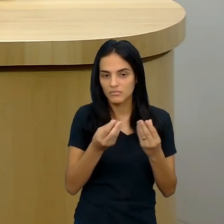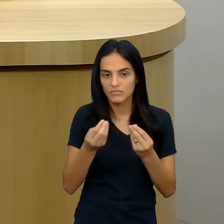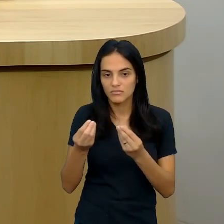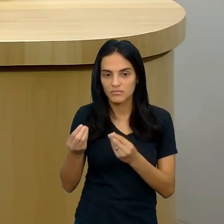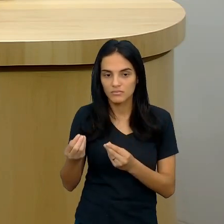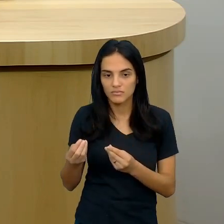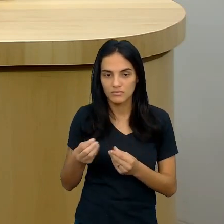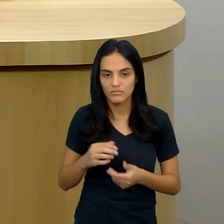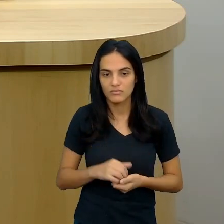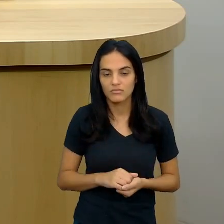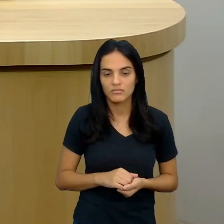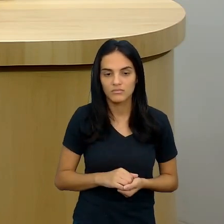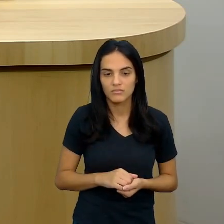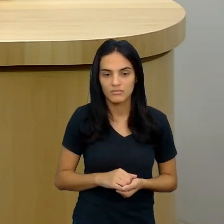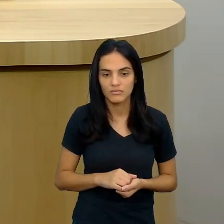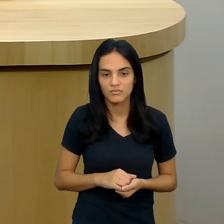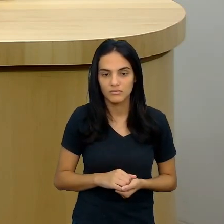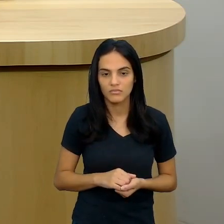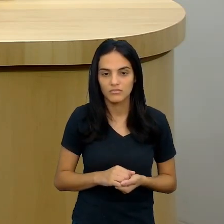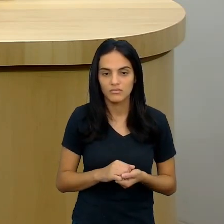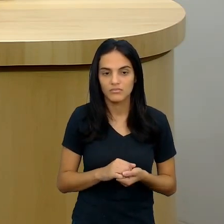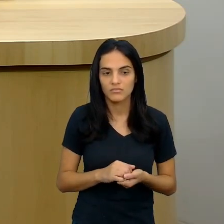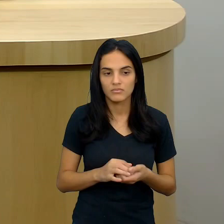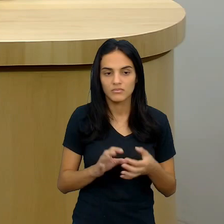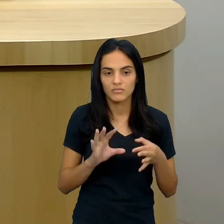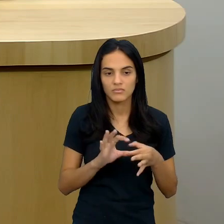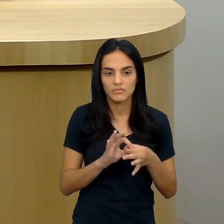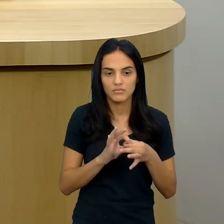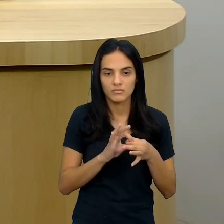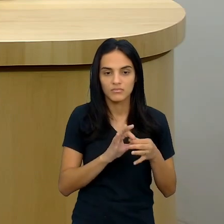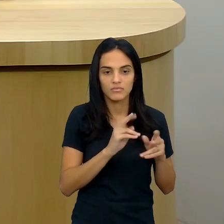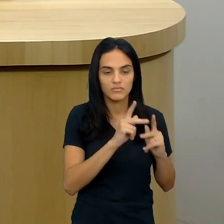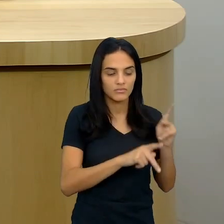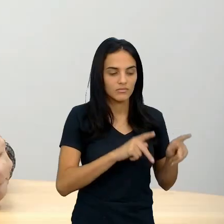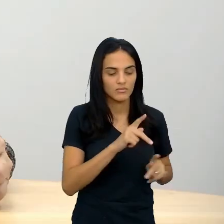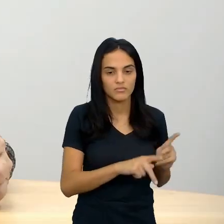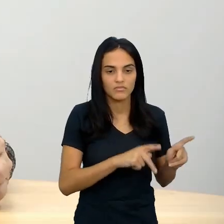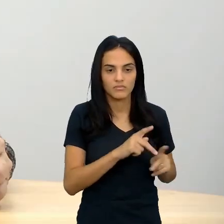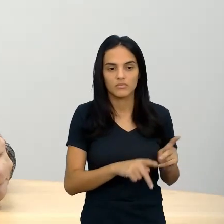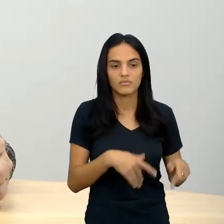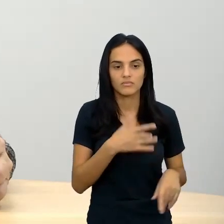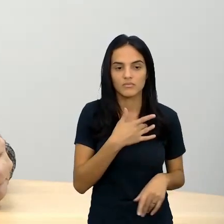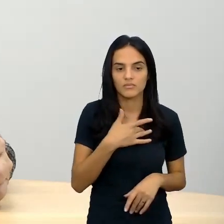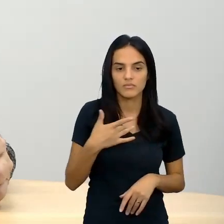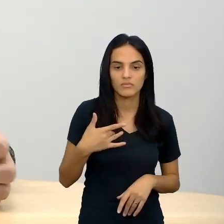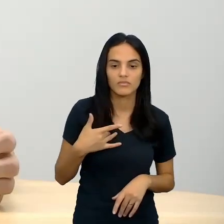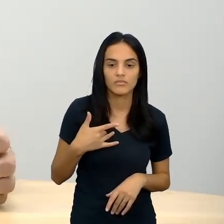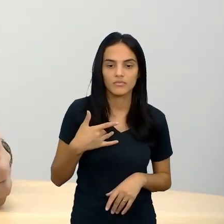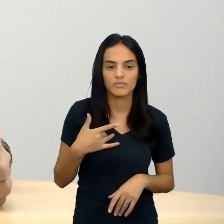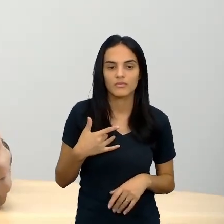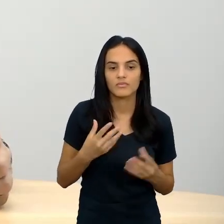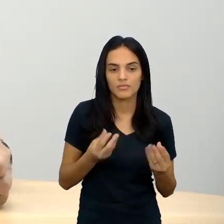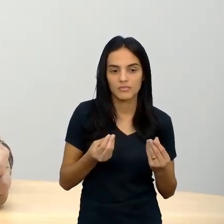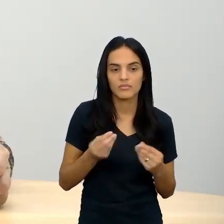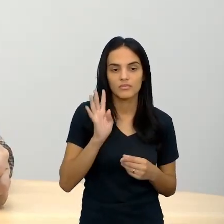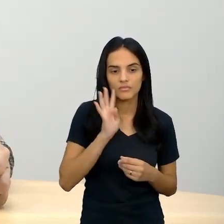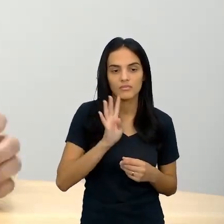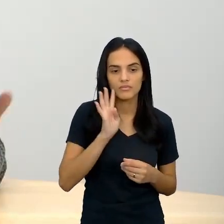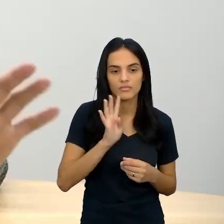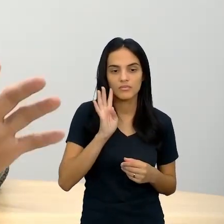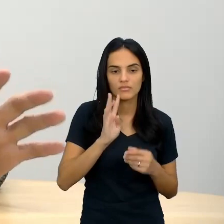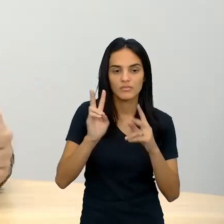extremamente do lado da população para a saúde mesmo. Então, é muito legal essa